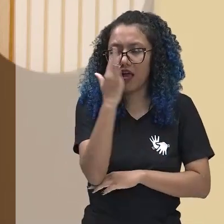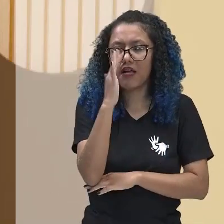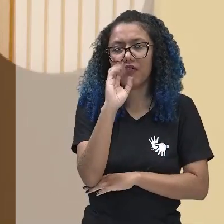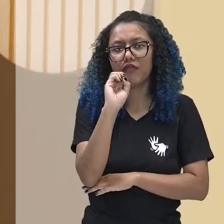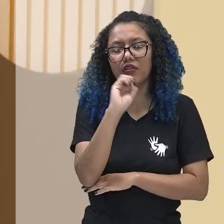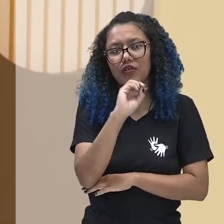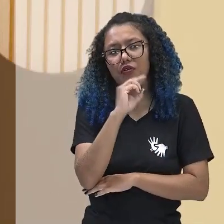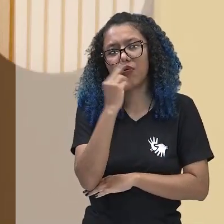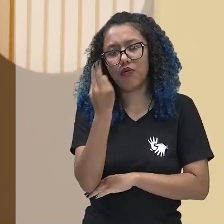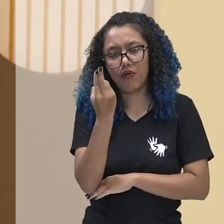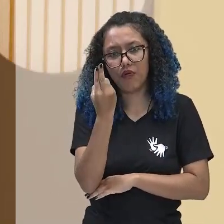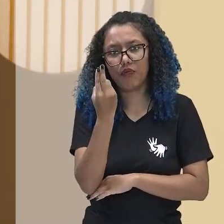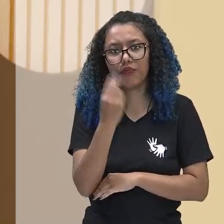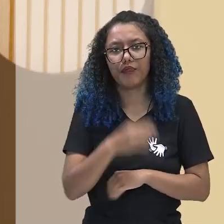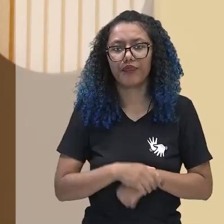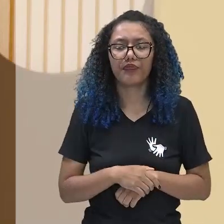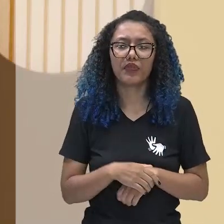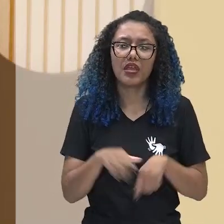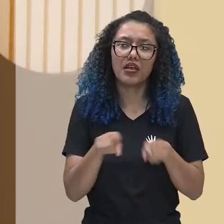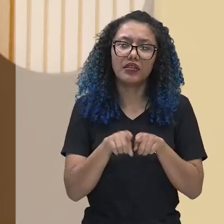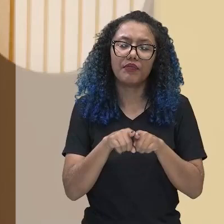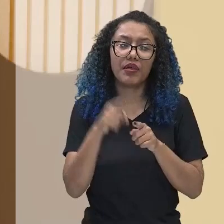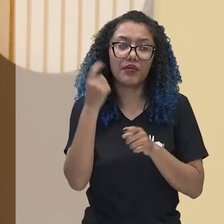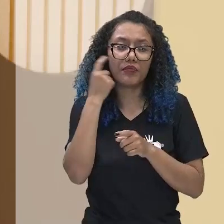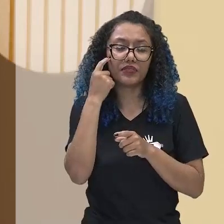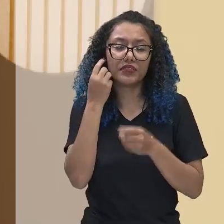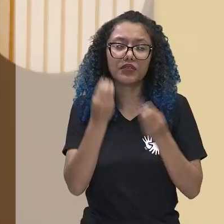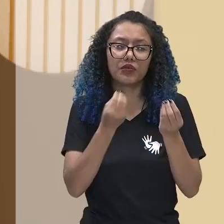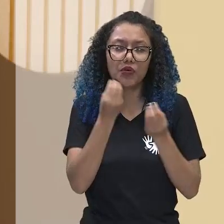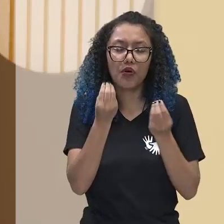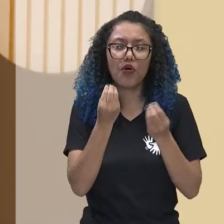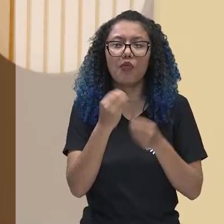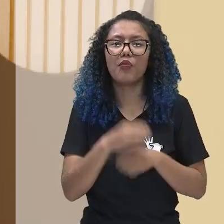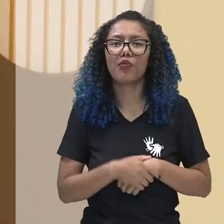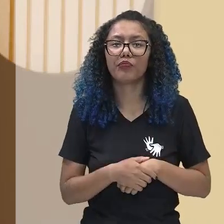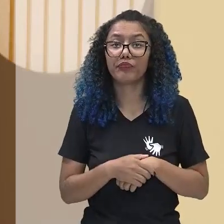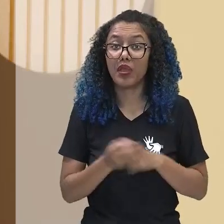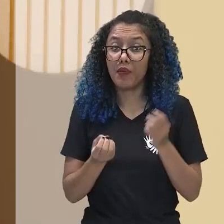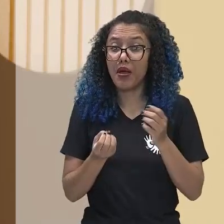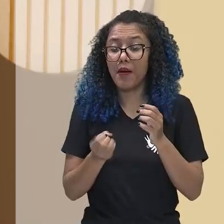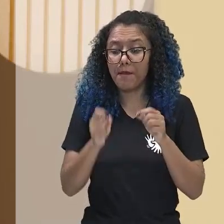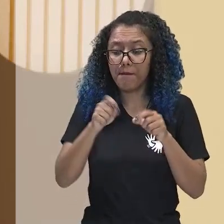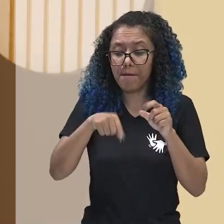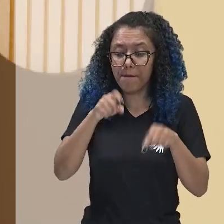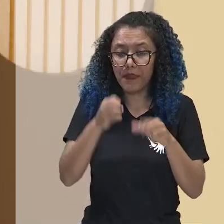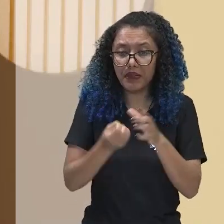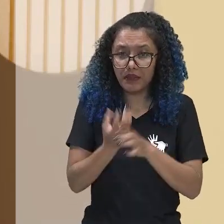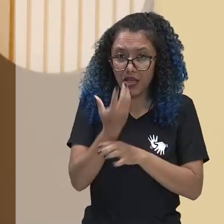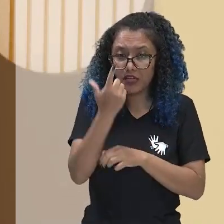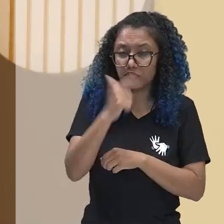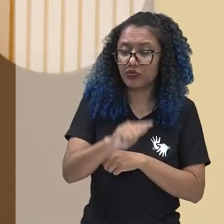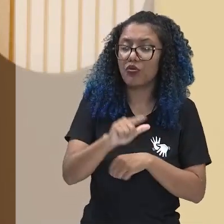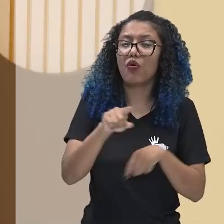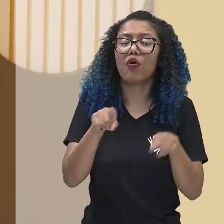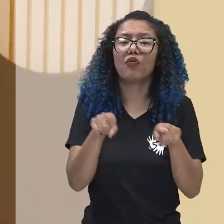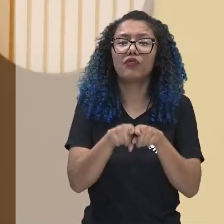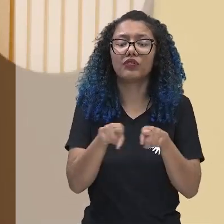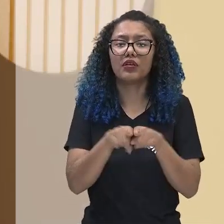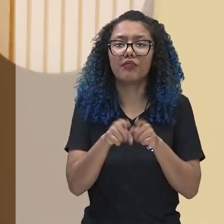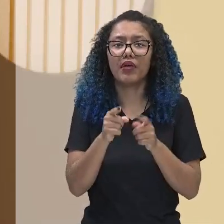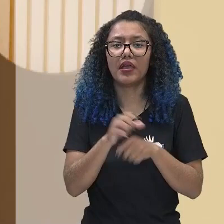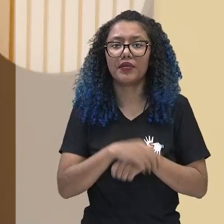beneficiar aquele produto. Claro que pensando também nas ideias aí do reflorestamento e tudo mais, né? A cada semente que você tira ali